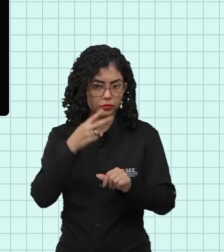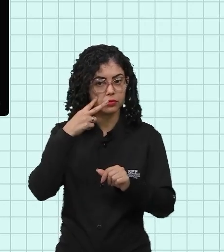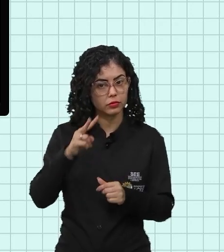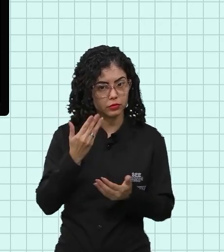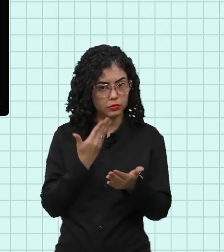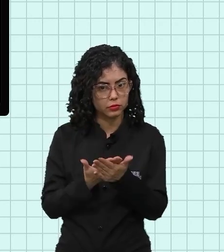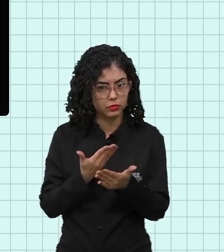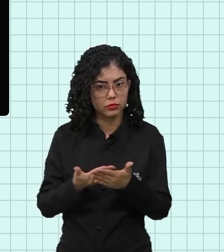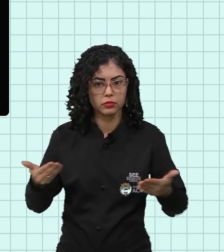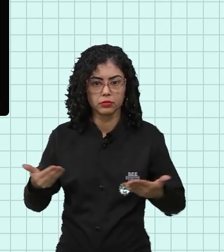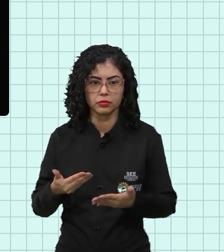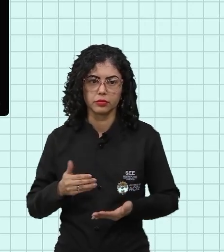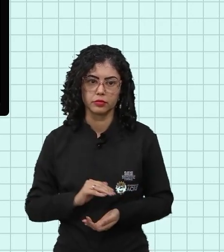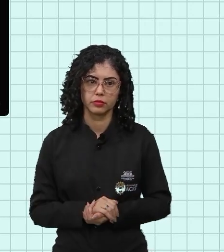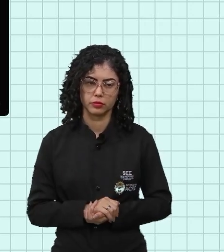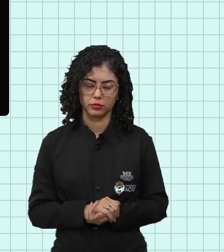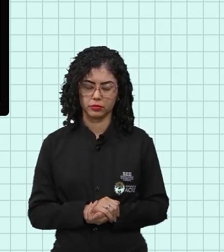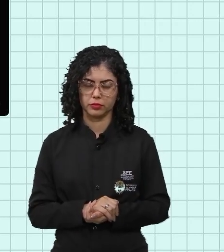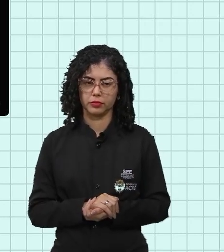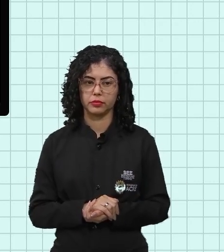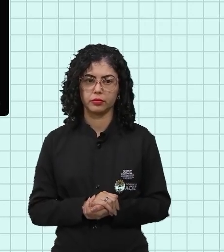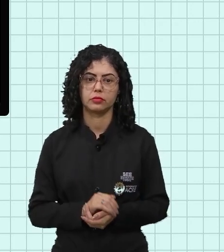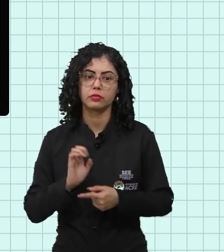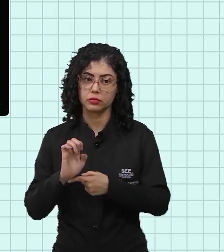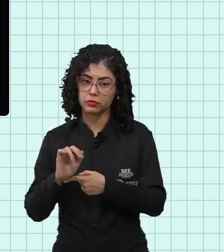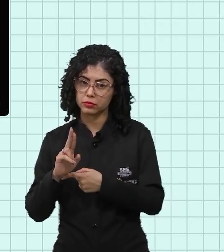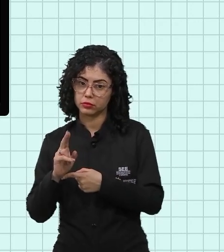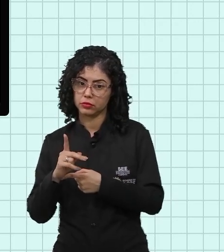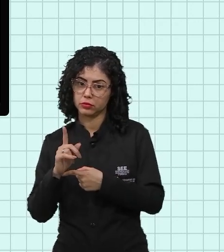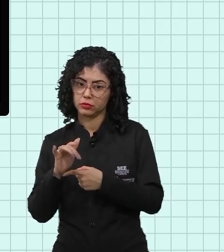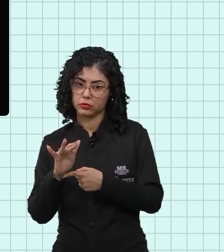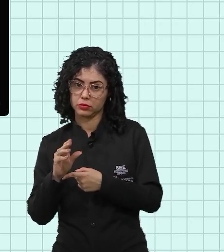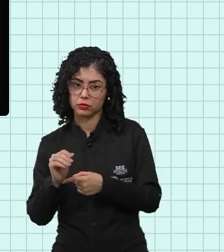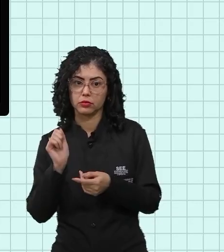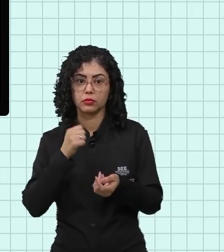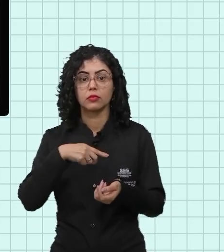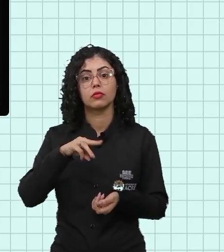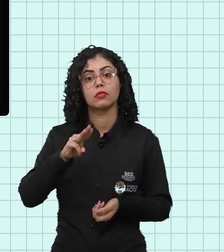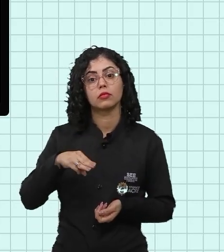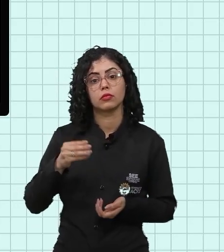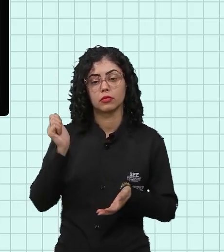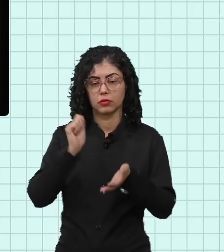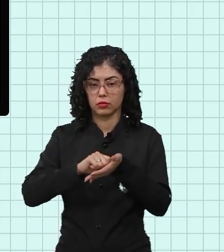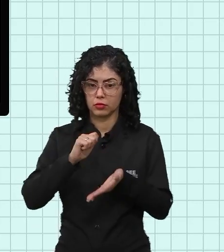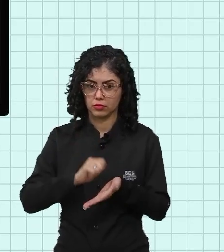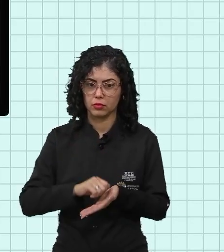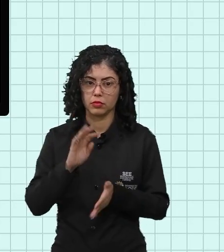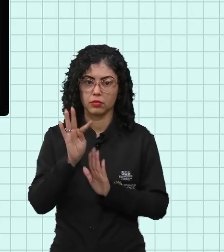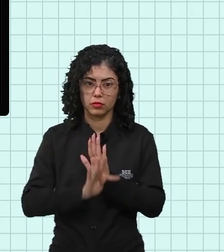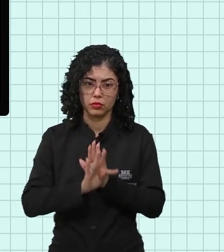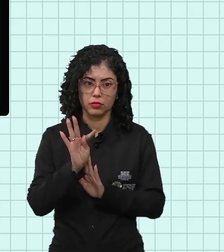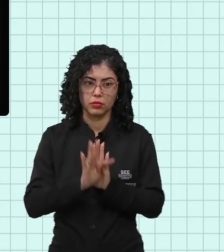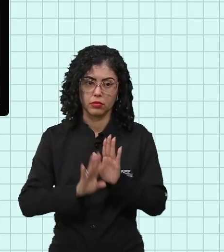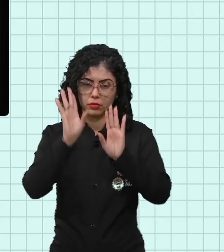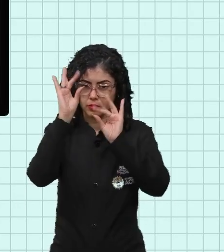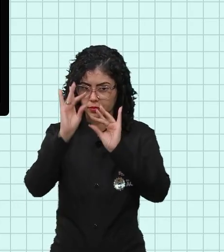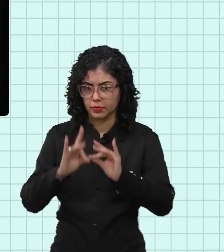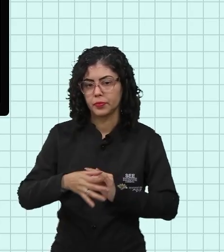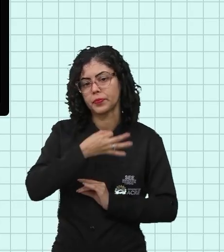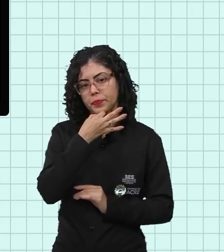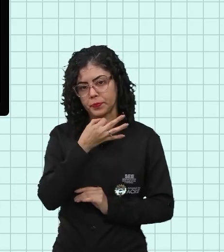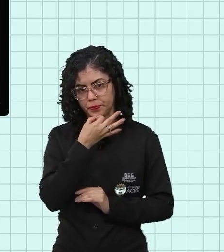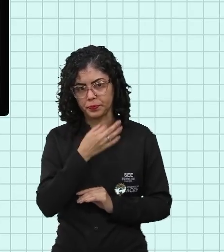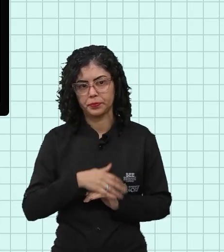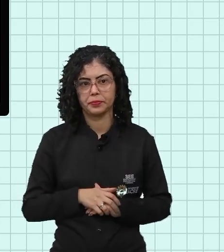que nós aprendemos hoje. Nós aprendemos que o enunciador é quem cria o texto e deixa rastros de